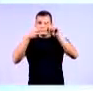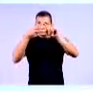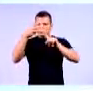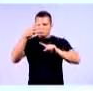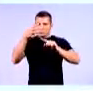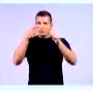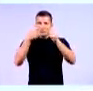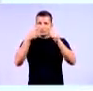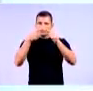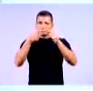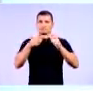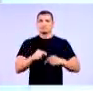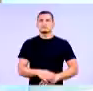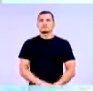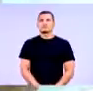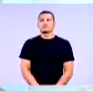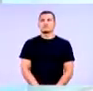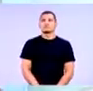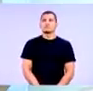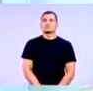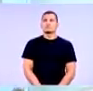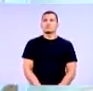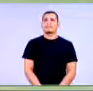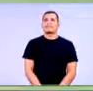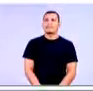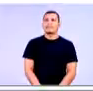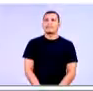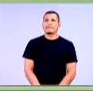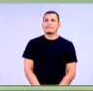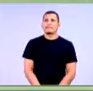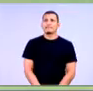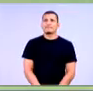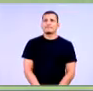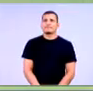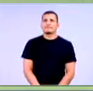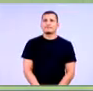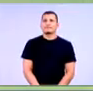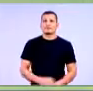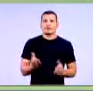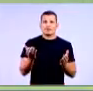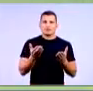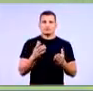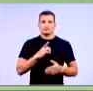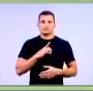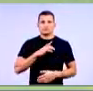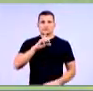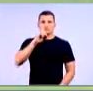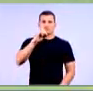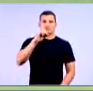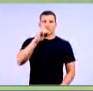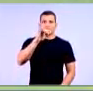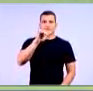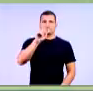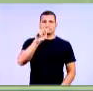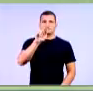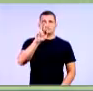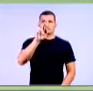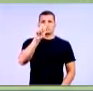categorias. Seguindo então a nossa aula, aqui em tela, a gente tem o diagrama de classe.